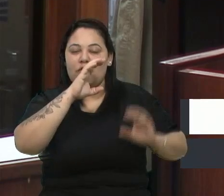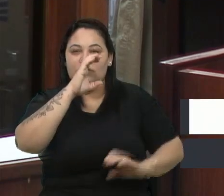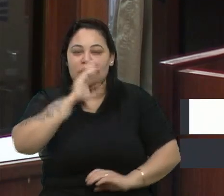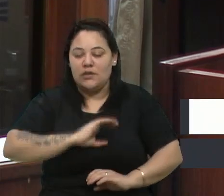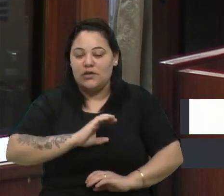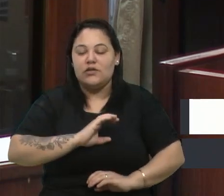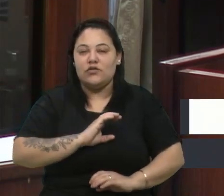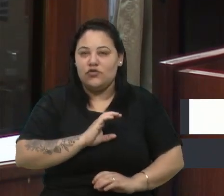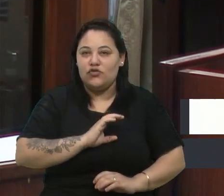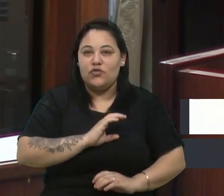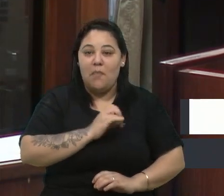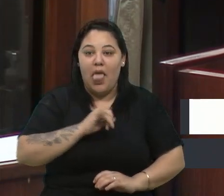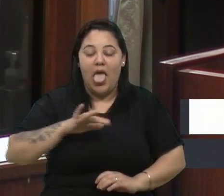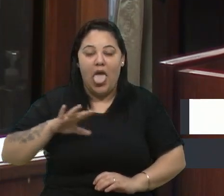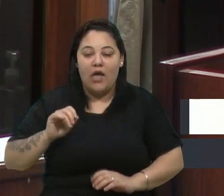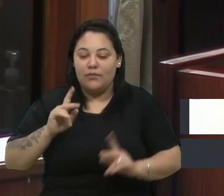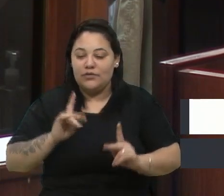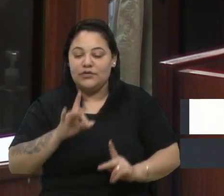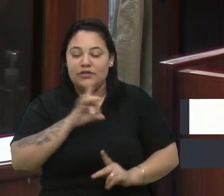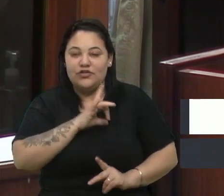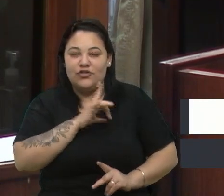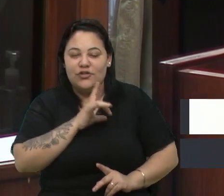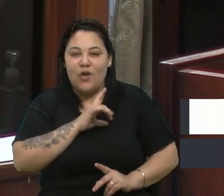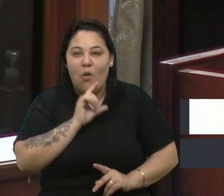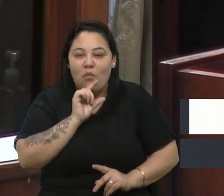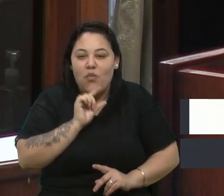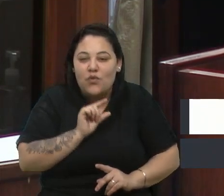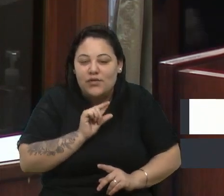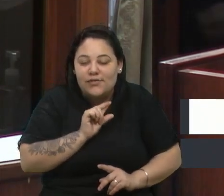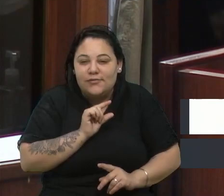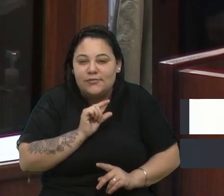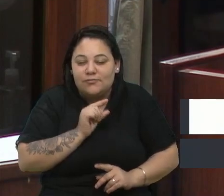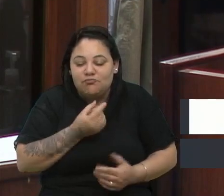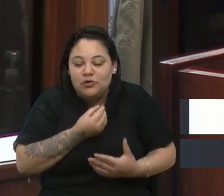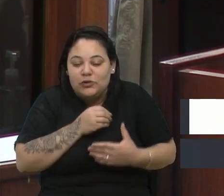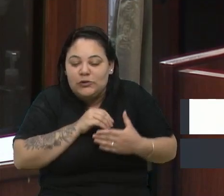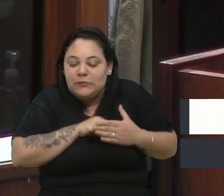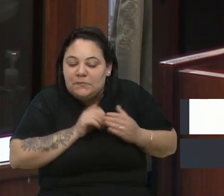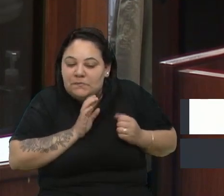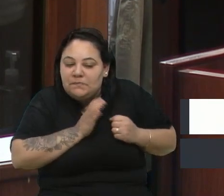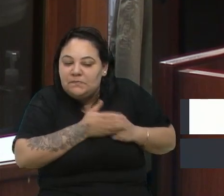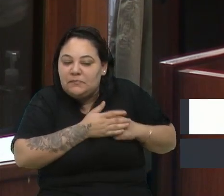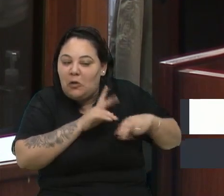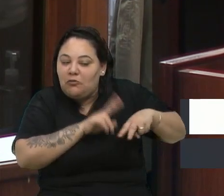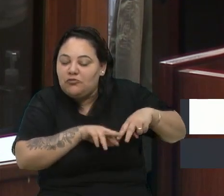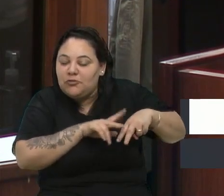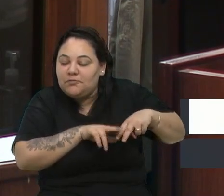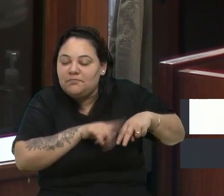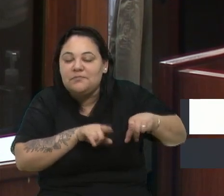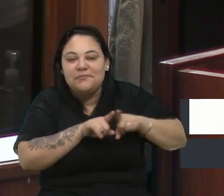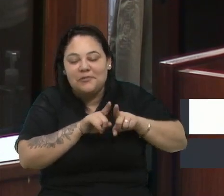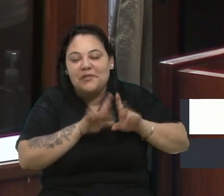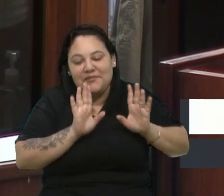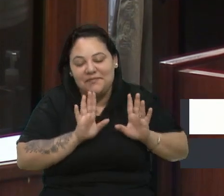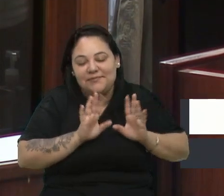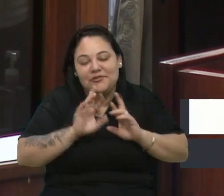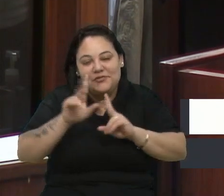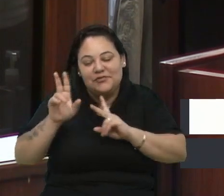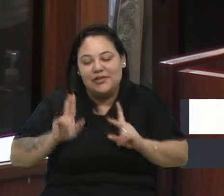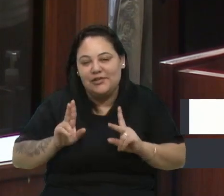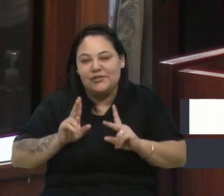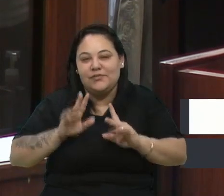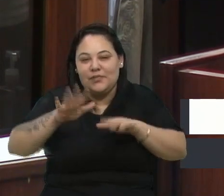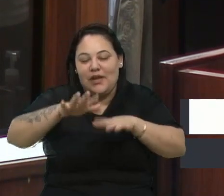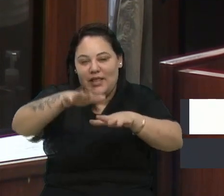tinham restrita a expressão de sua sexualidade e gêneros. A Parada Livre, diferente de outras